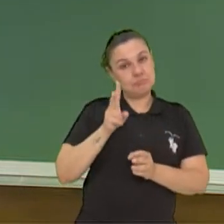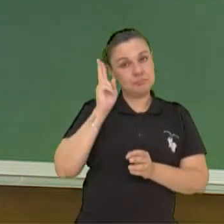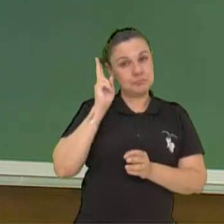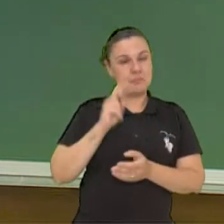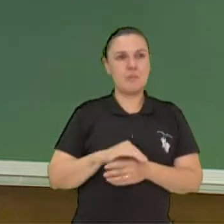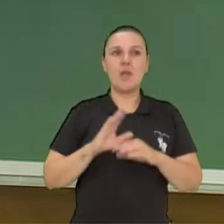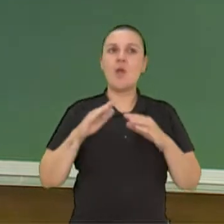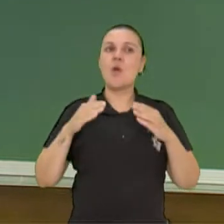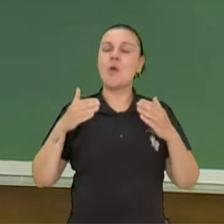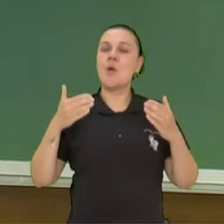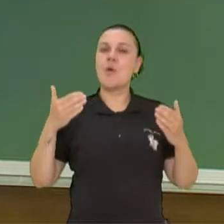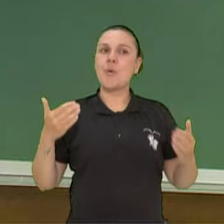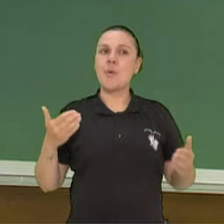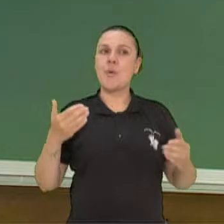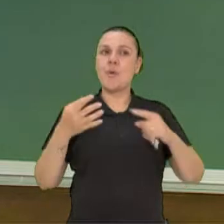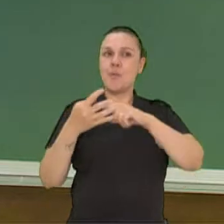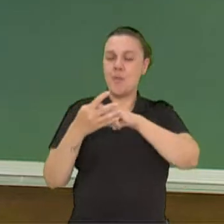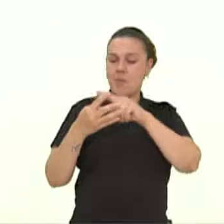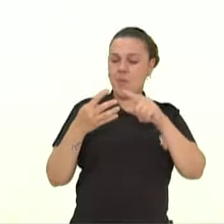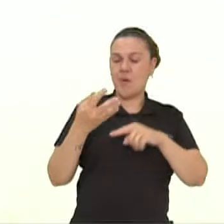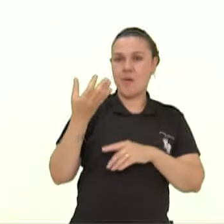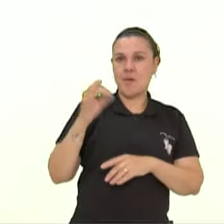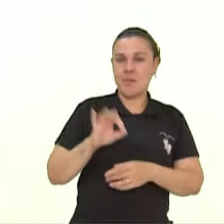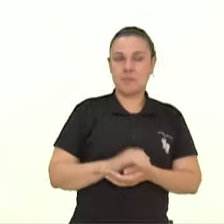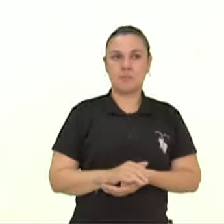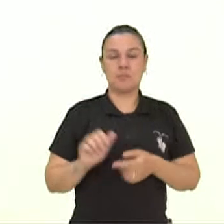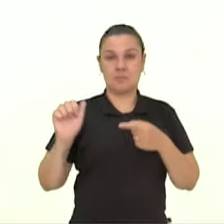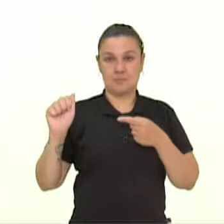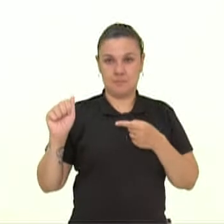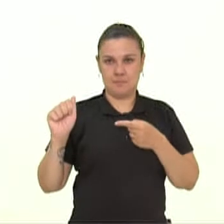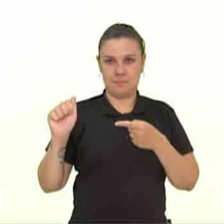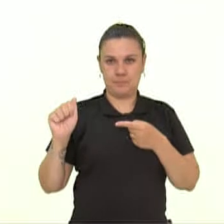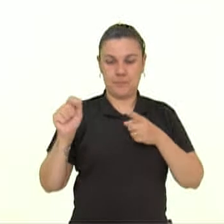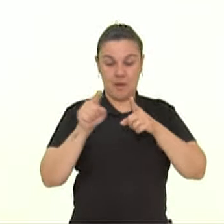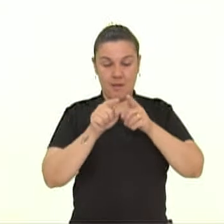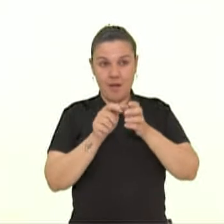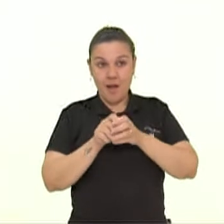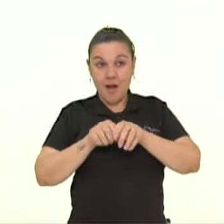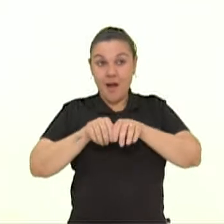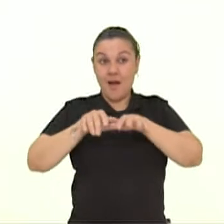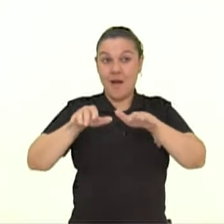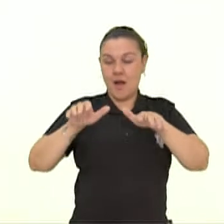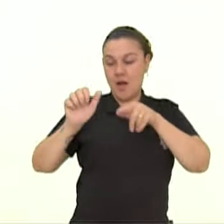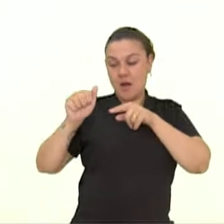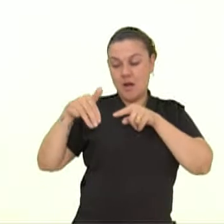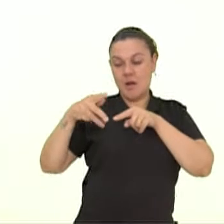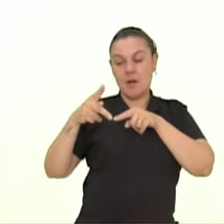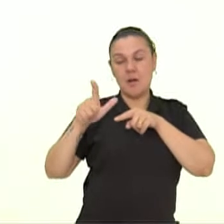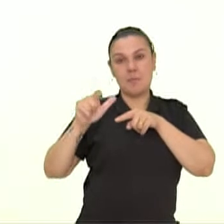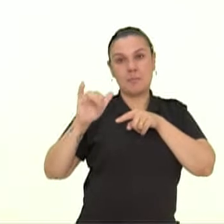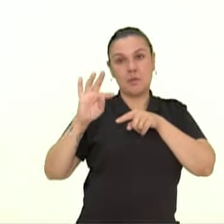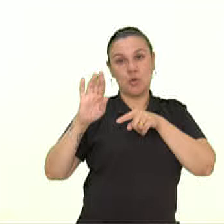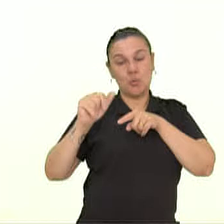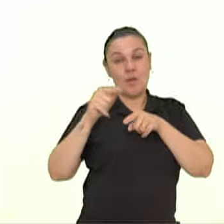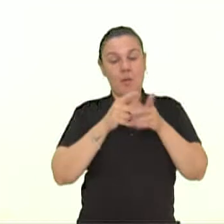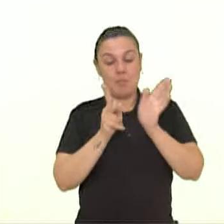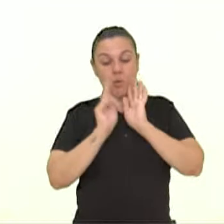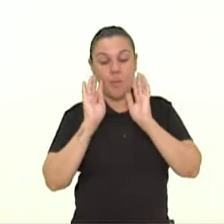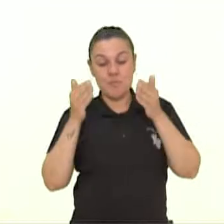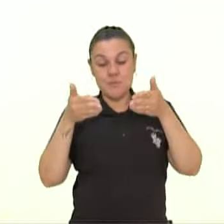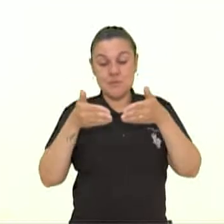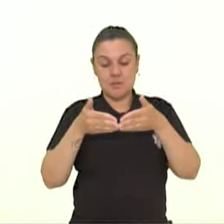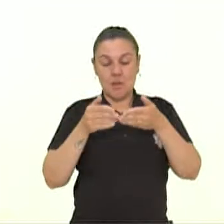quiz que ele se propõe, né, como quiz, mas ele é danadinho, porque isso aqui é de vestibular, tá? Só que eu